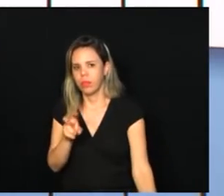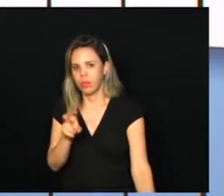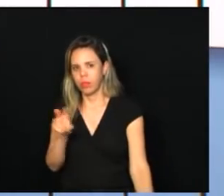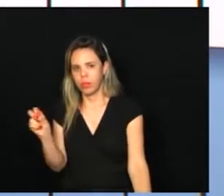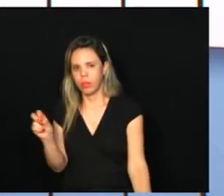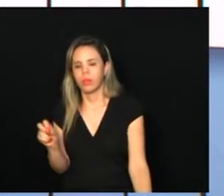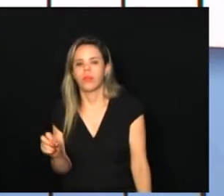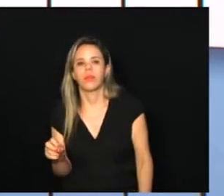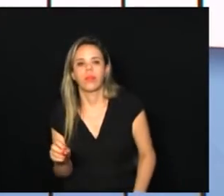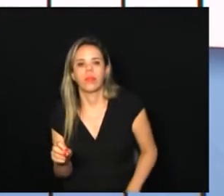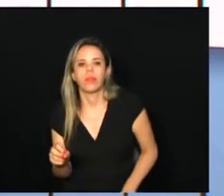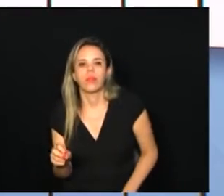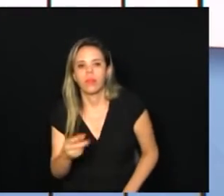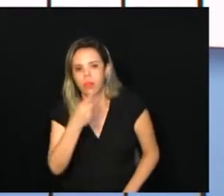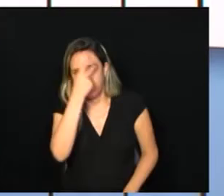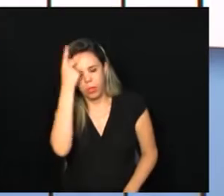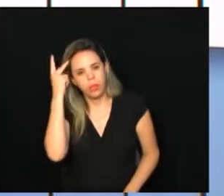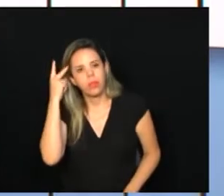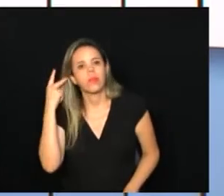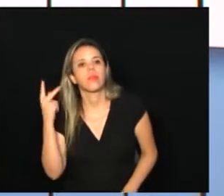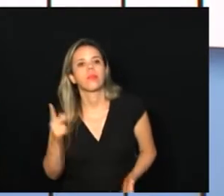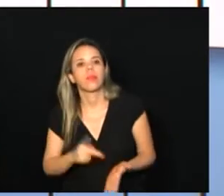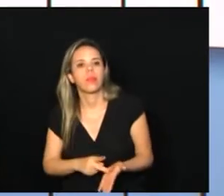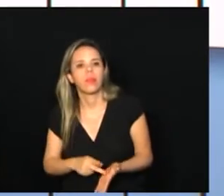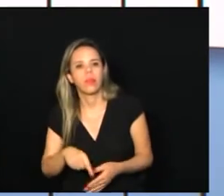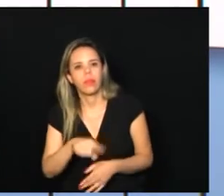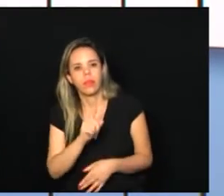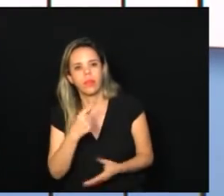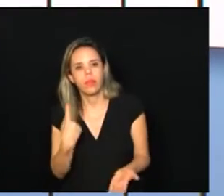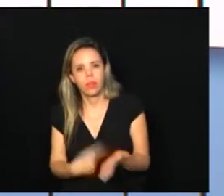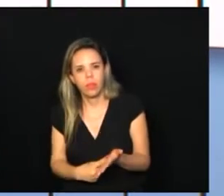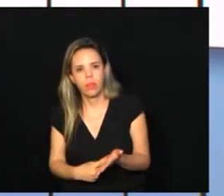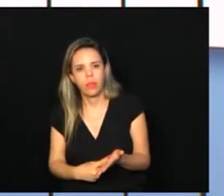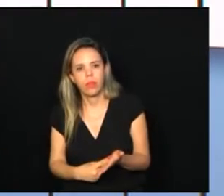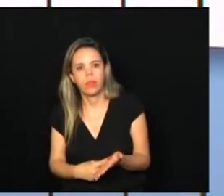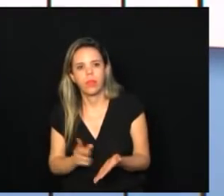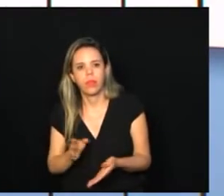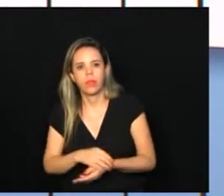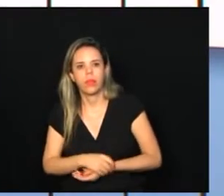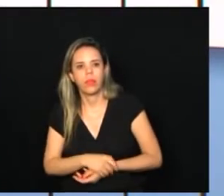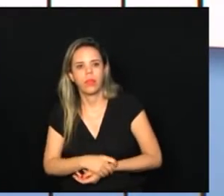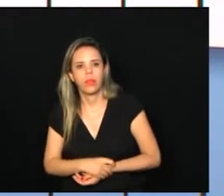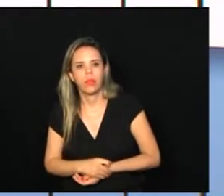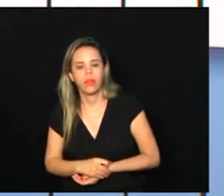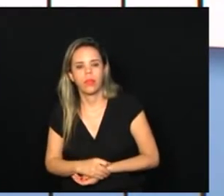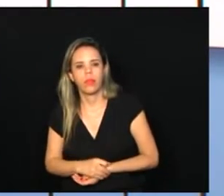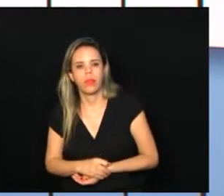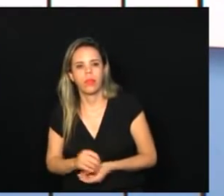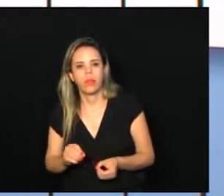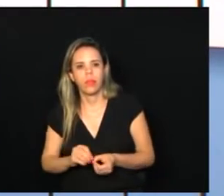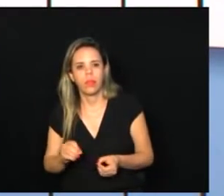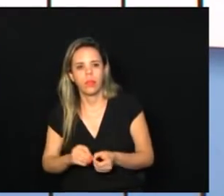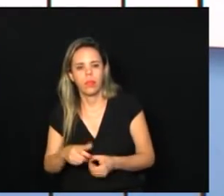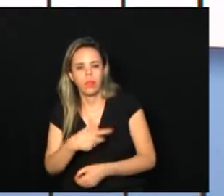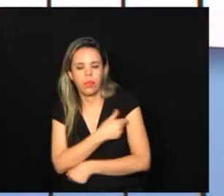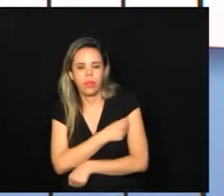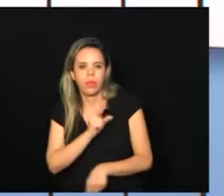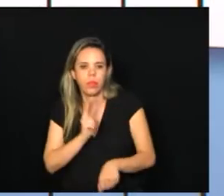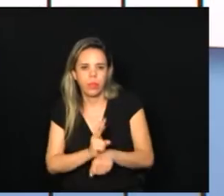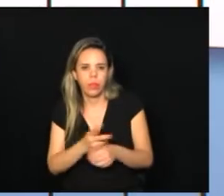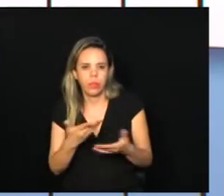22.500, né, 500 pessoas, na verdade, que foram agendadas, já estão agendadas, para que sejam